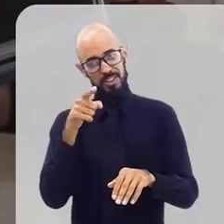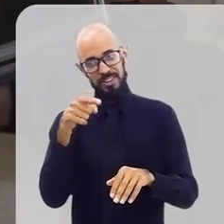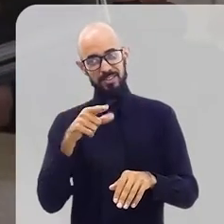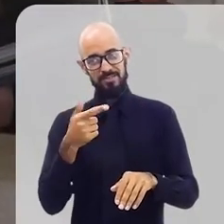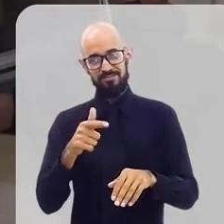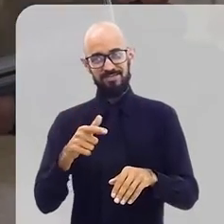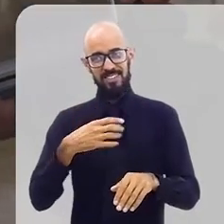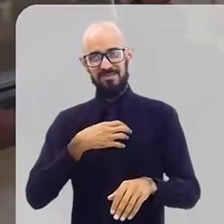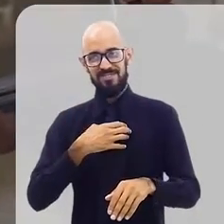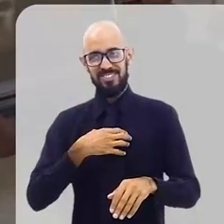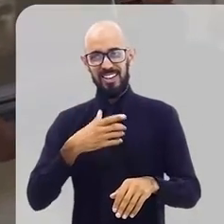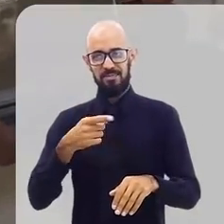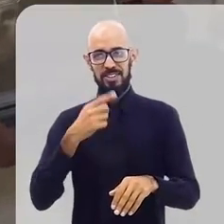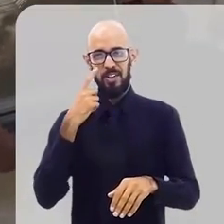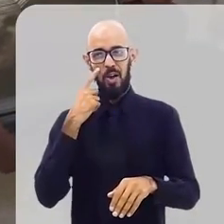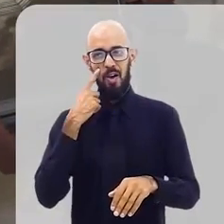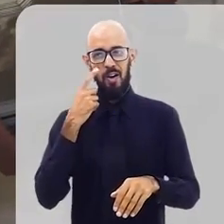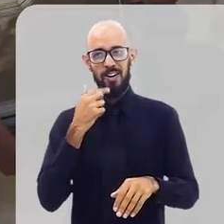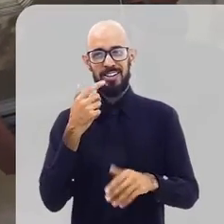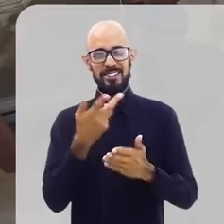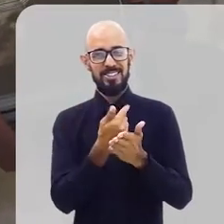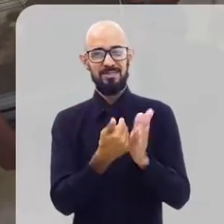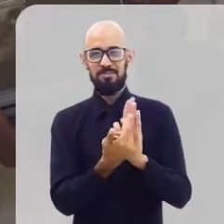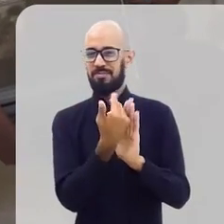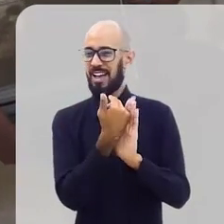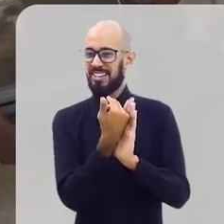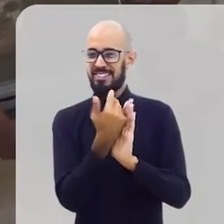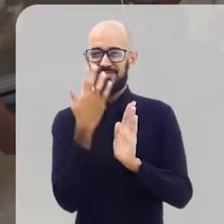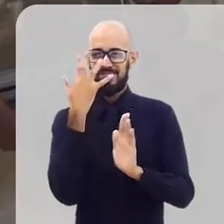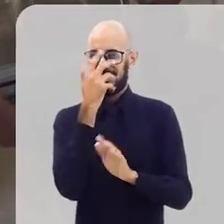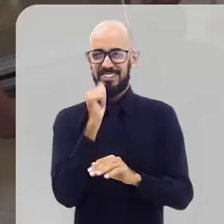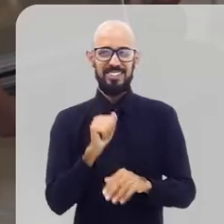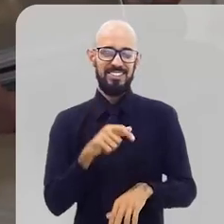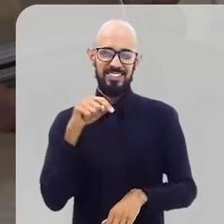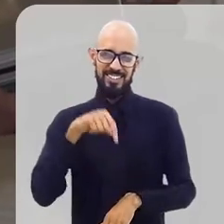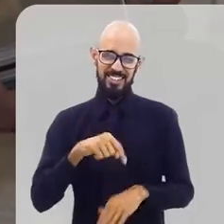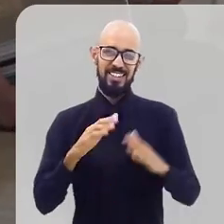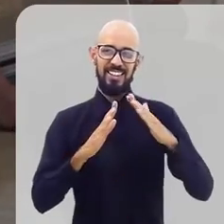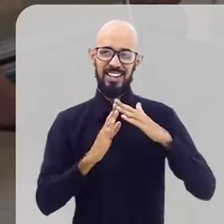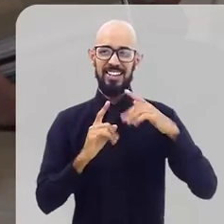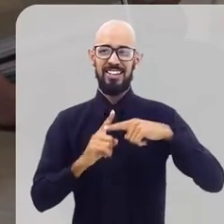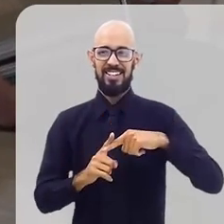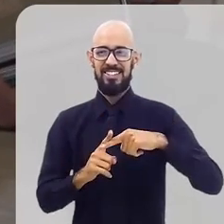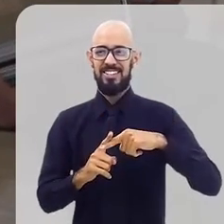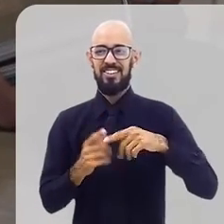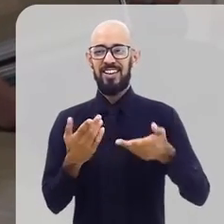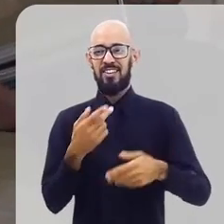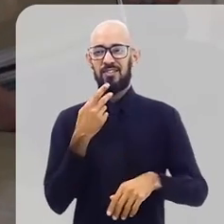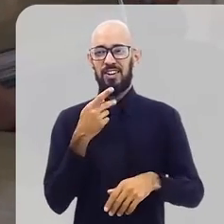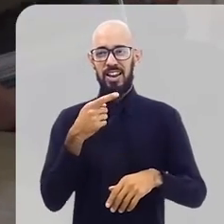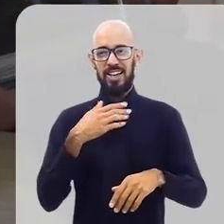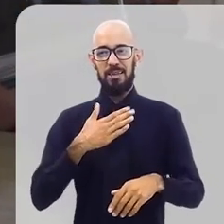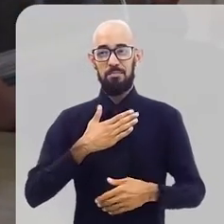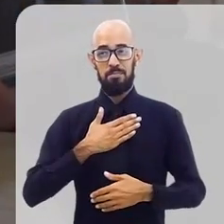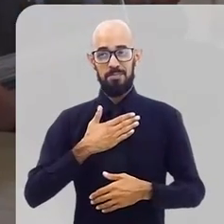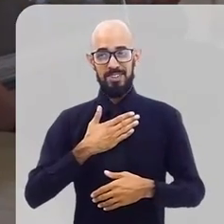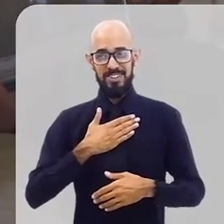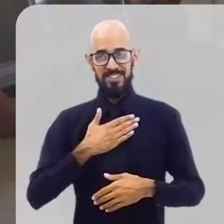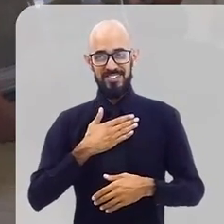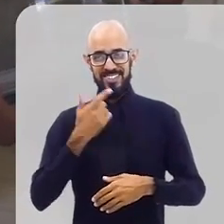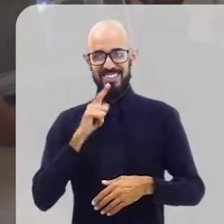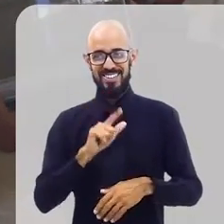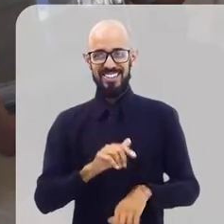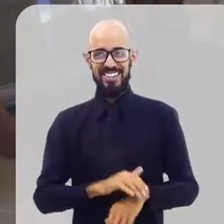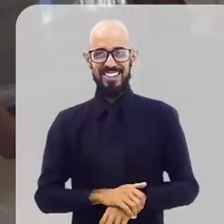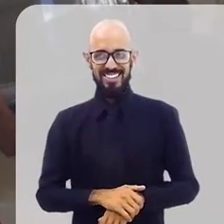desajeitada mas antes e as gravuras Vocês não tem noção aqui da igreja mas queria dizer para vocês